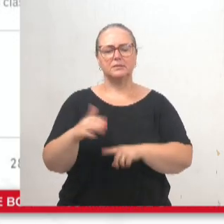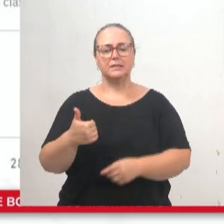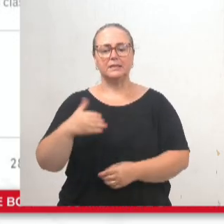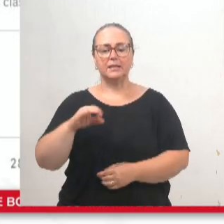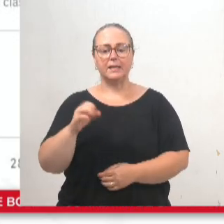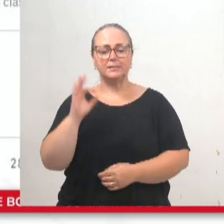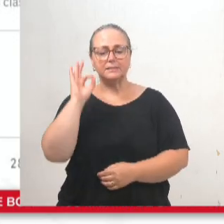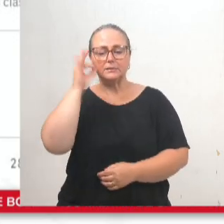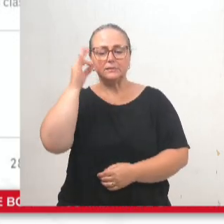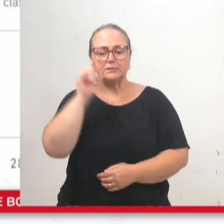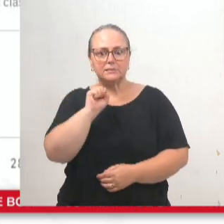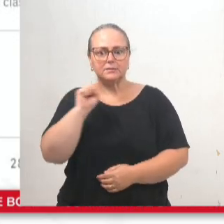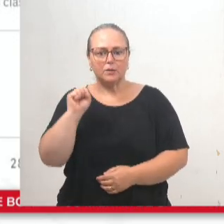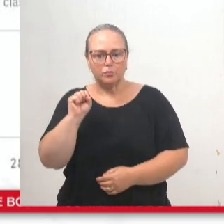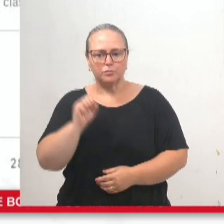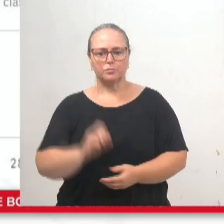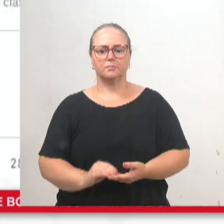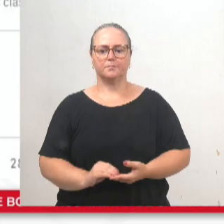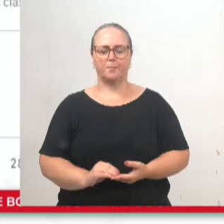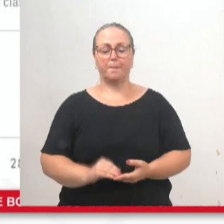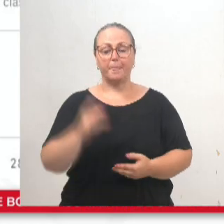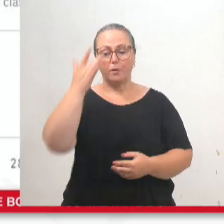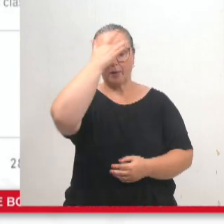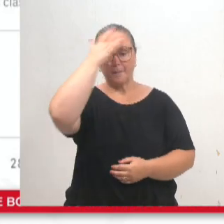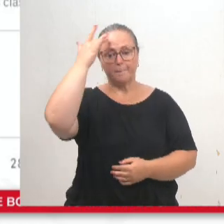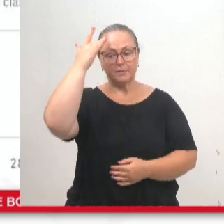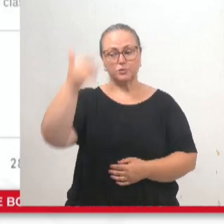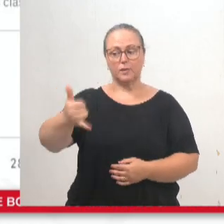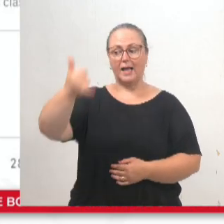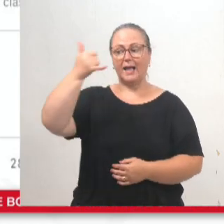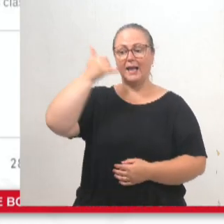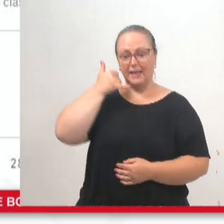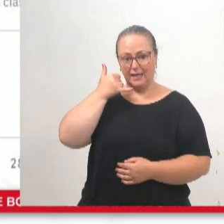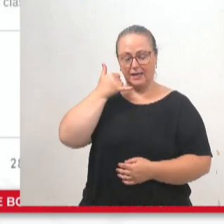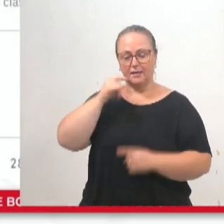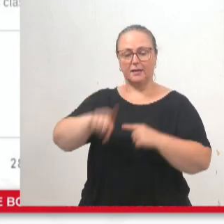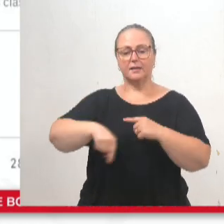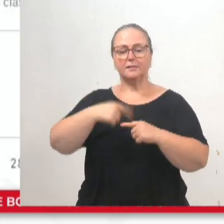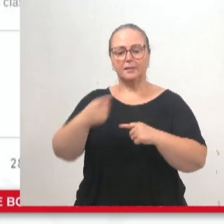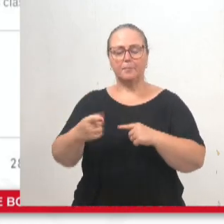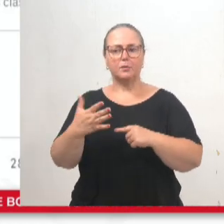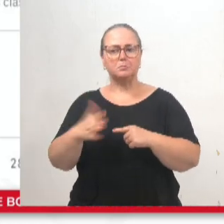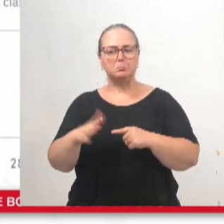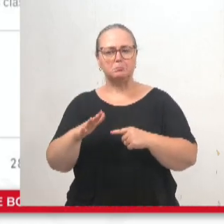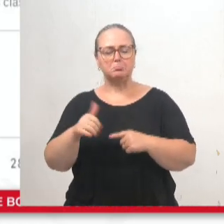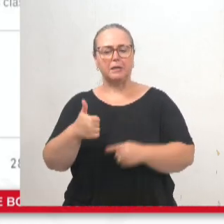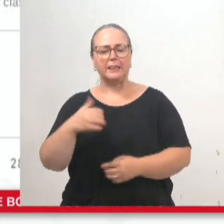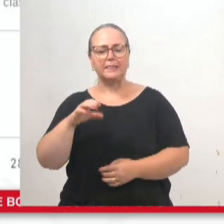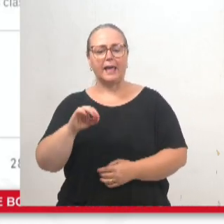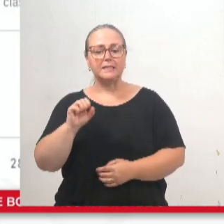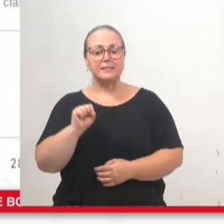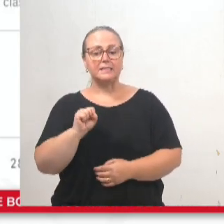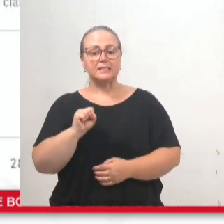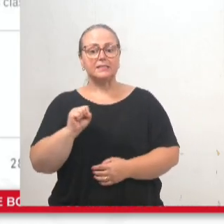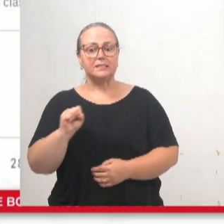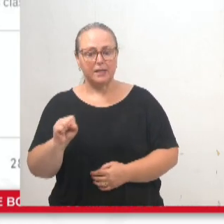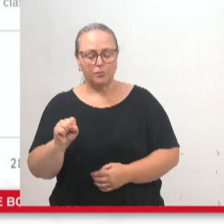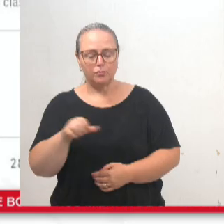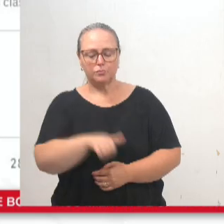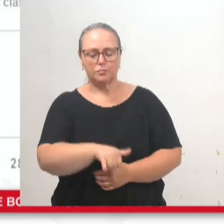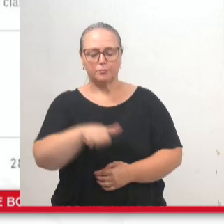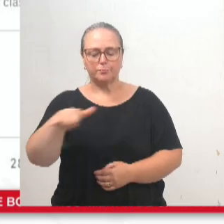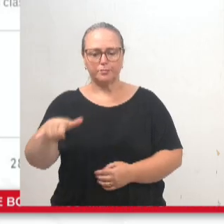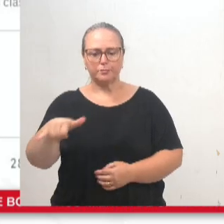que isso quer dizer? Que a pessoa ligava e demorava aproximadamente 10 segundos para que o nosso atendente tirasse, literalmente, o telefone do